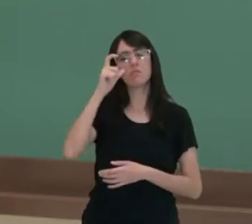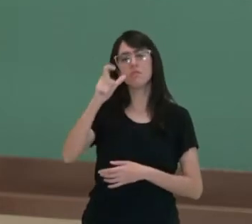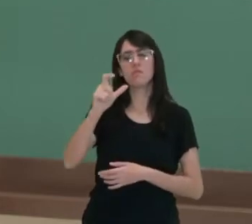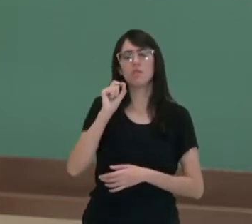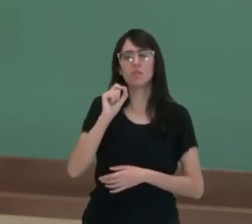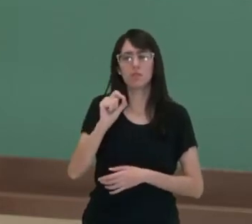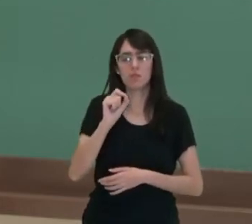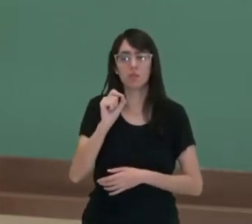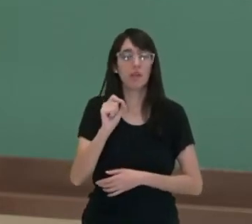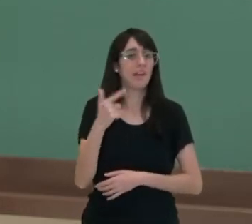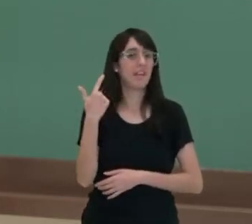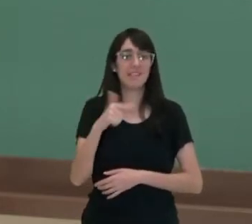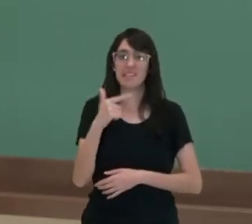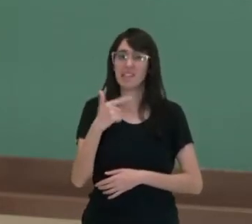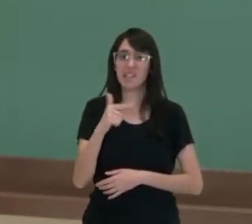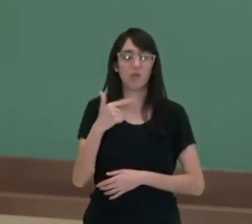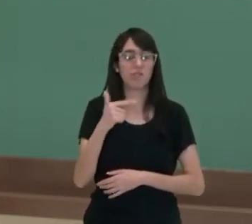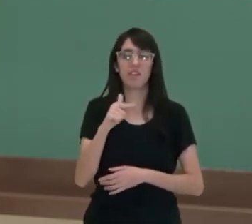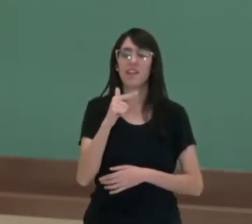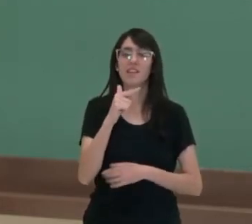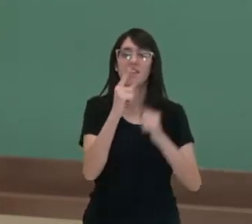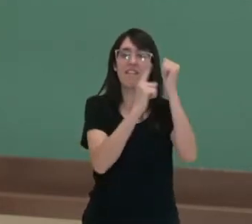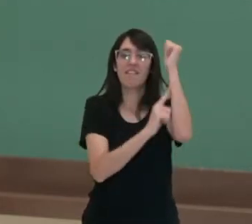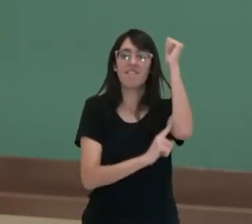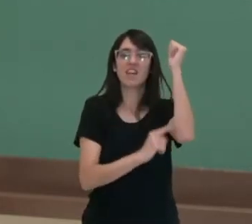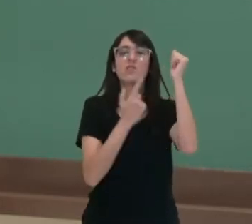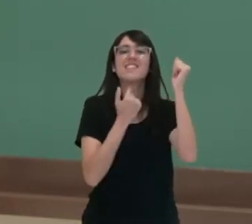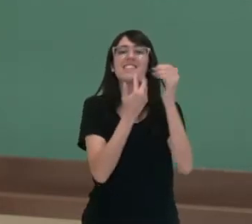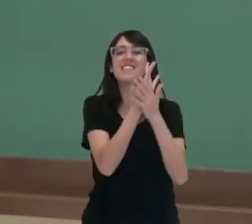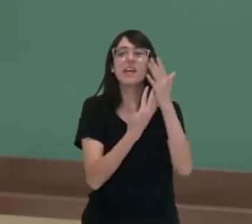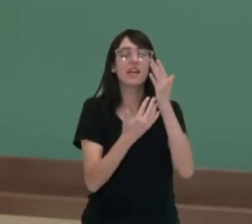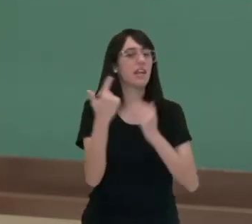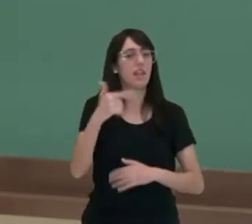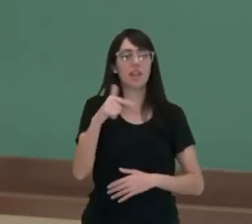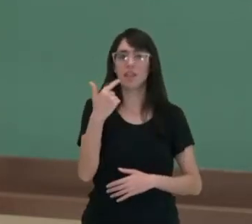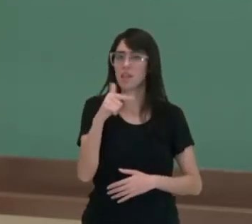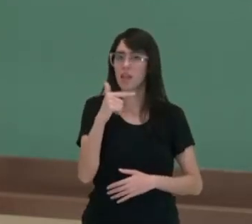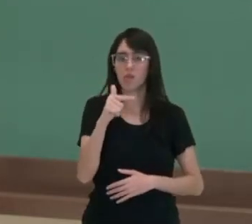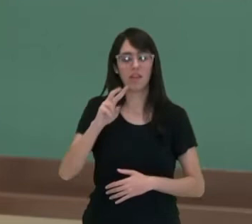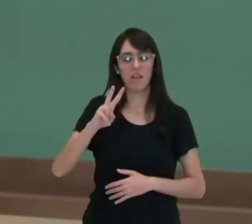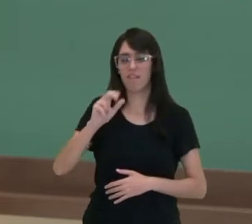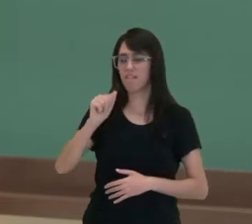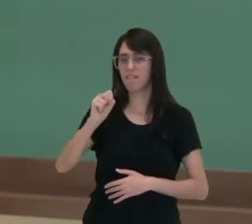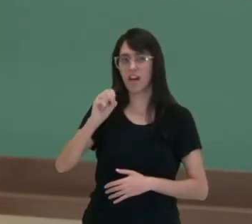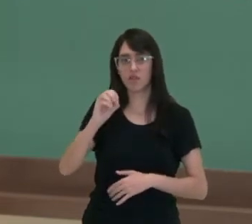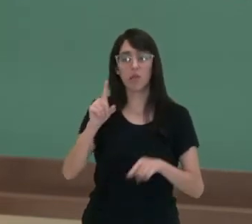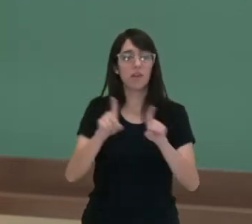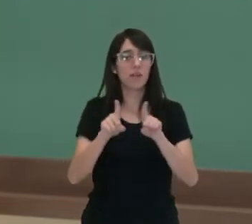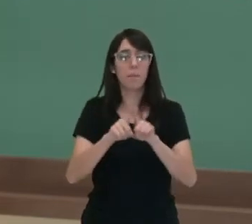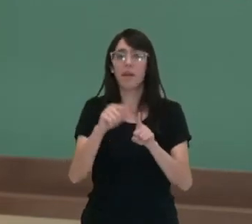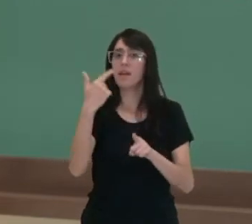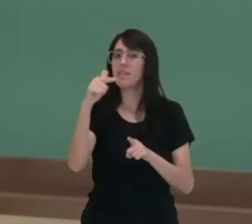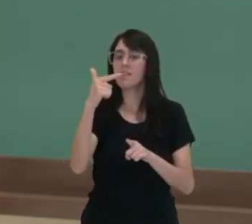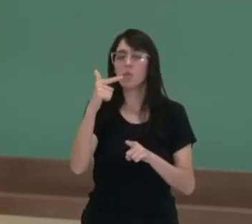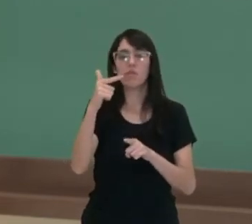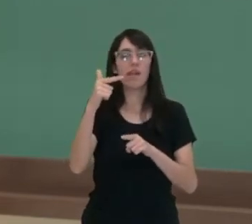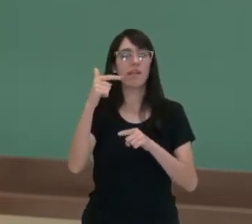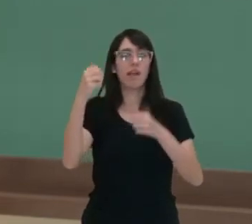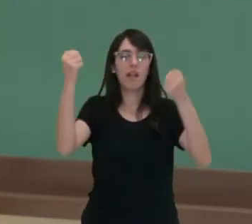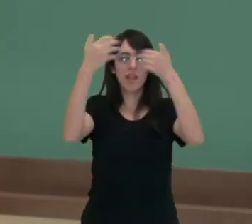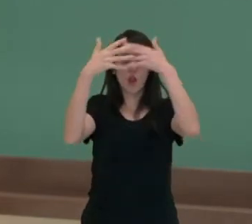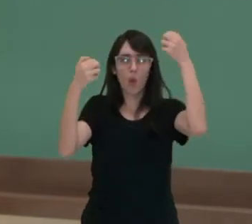não tem vascularização, não tem vasos sanguíneos e também não tem um sistema neural ali, uma rede